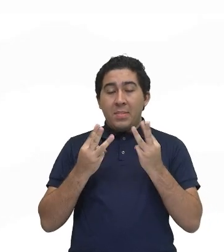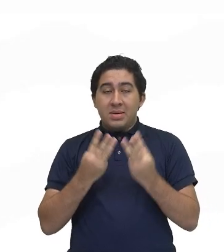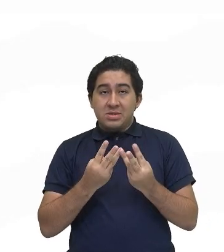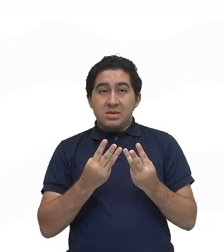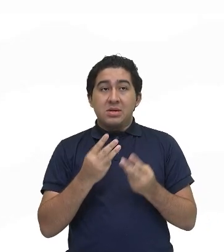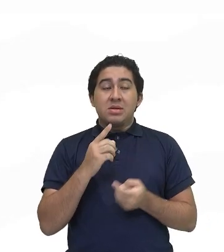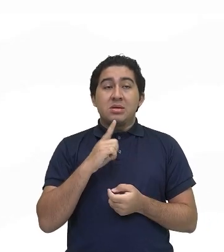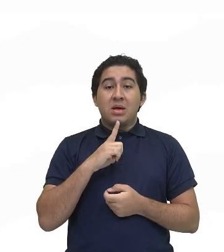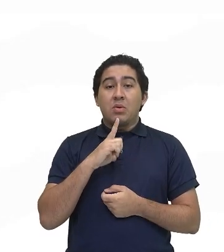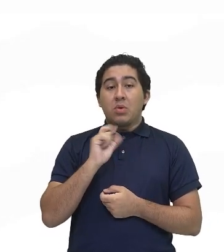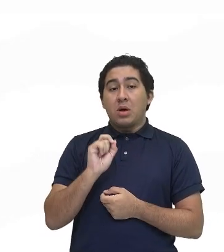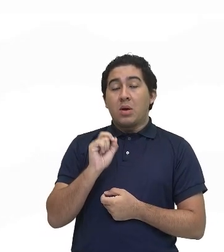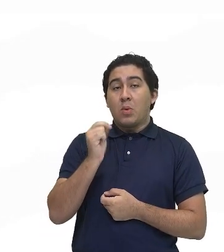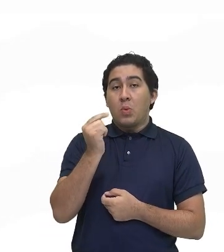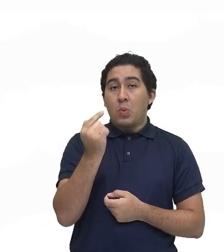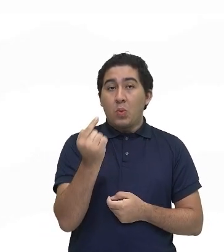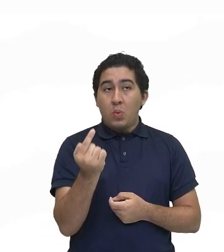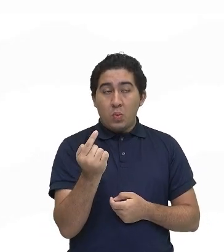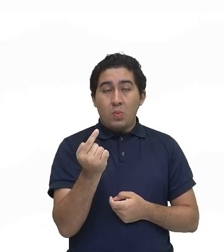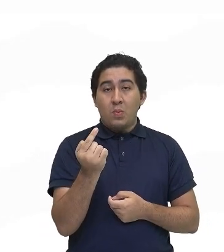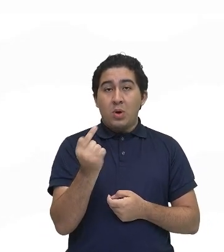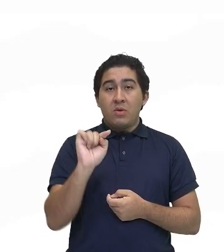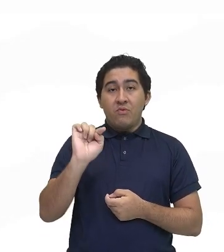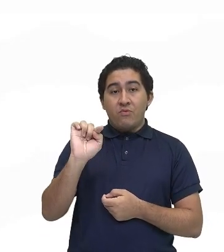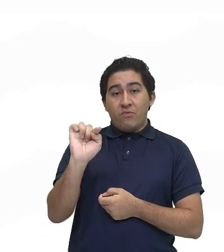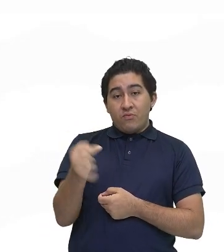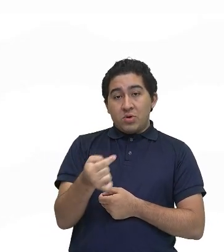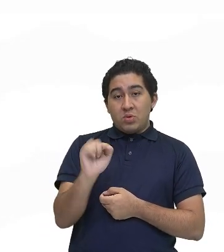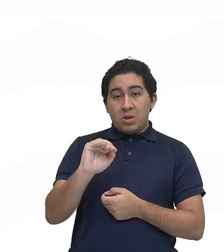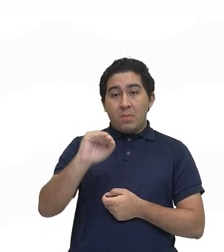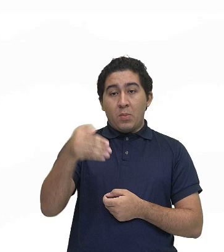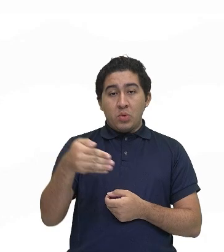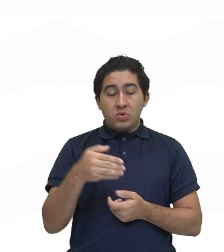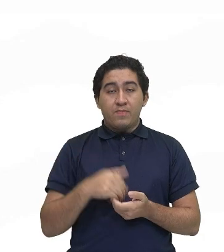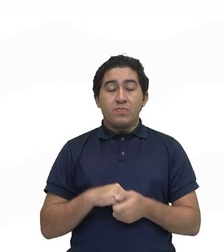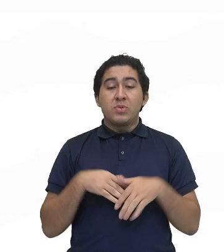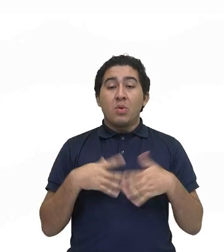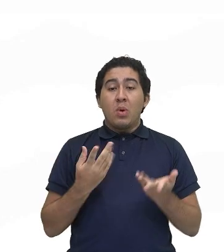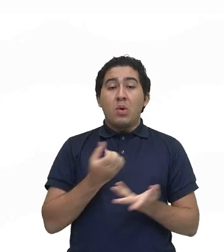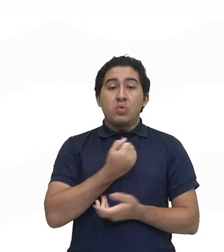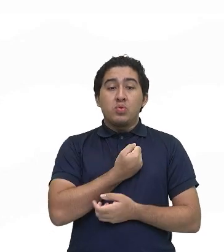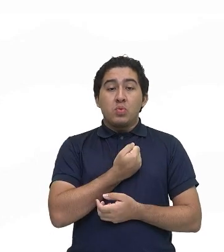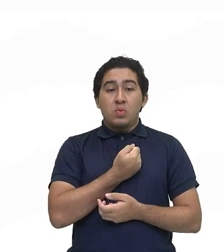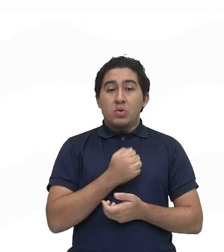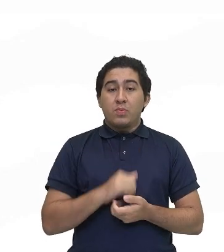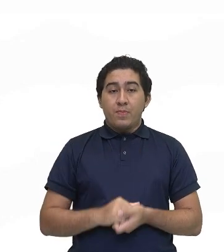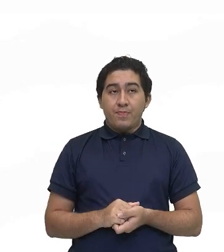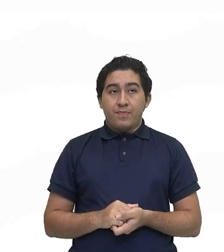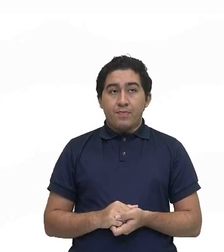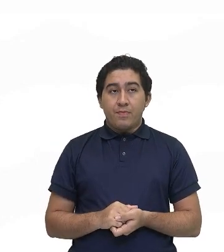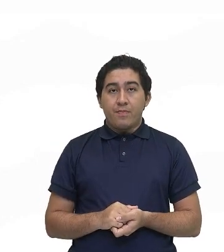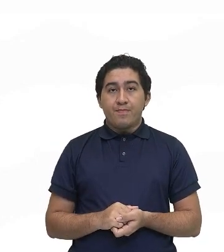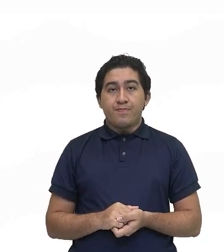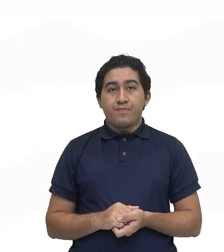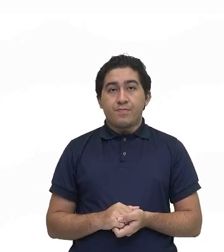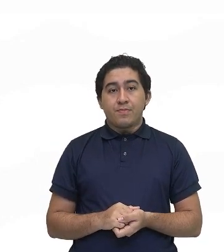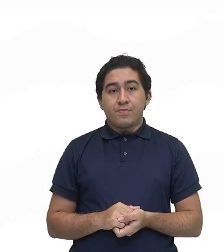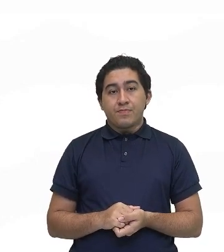em uma casa decimal. Qual o valor da balança mostrará? Aí você tem aí,